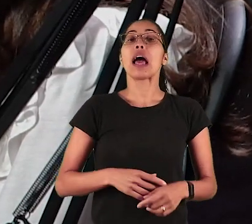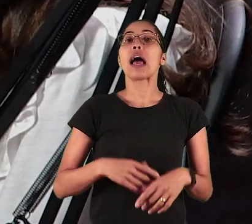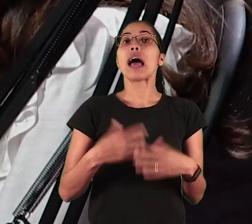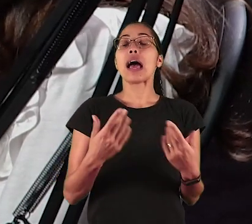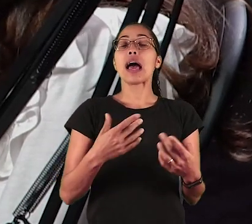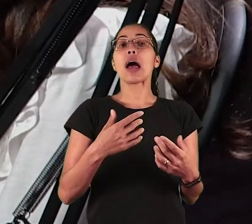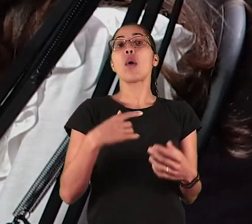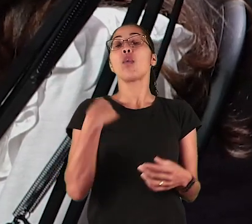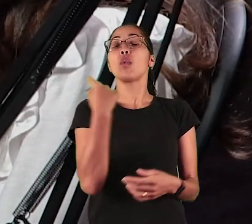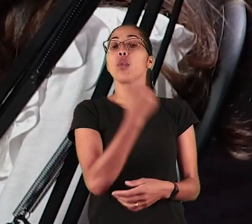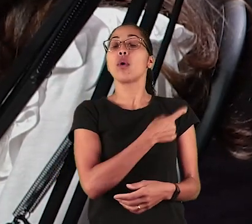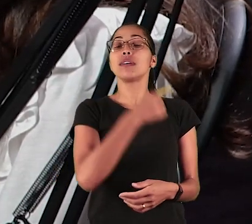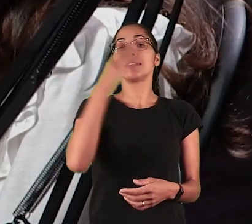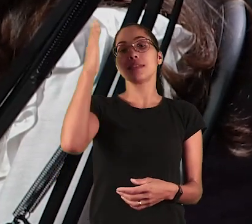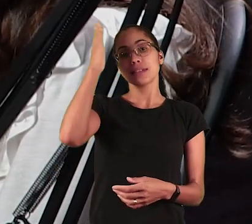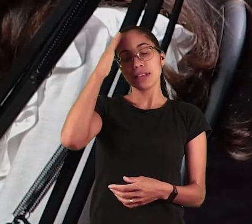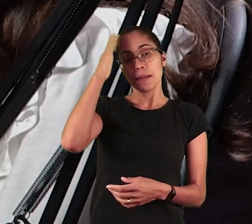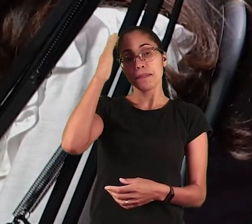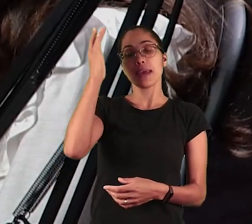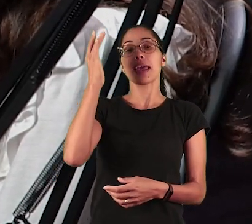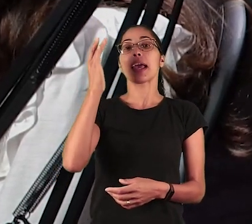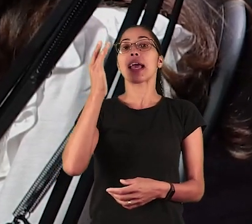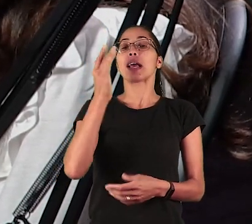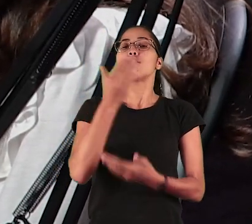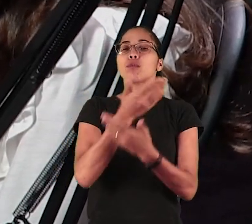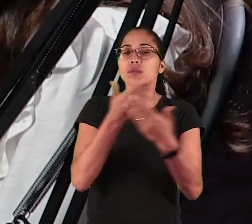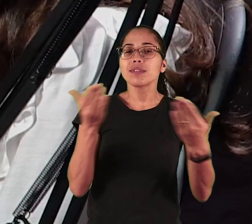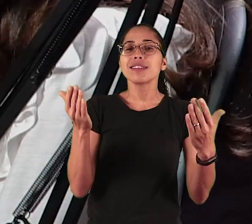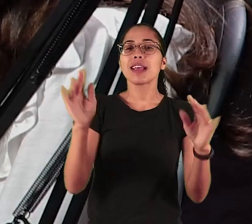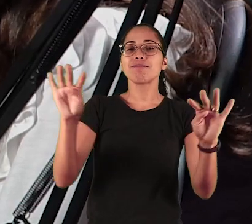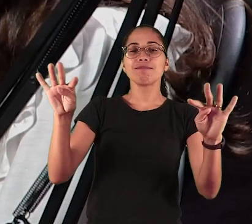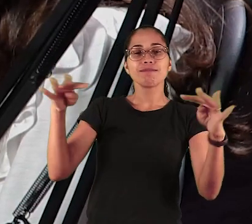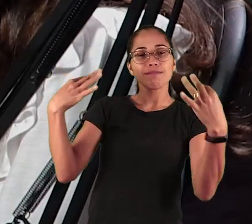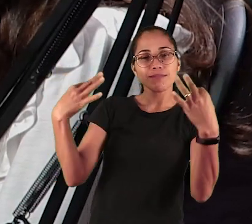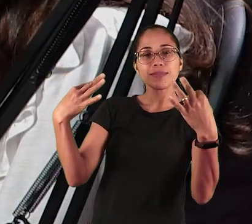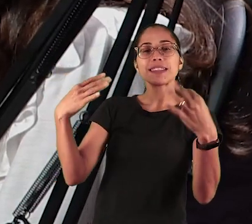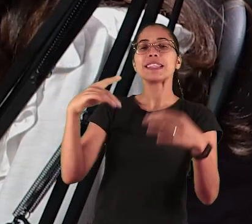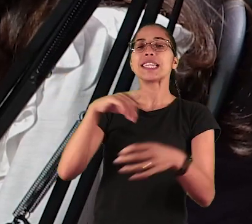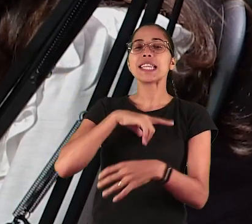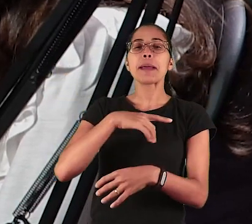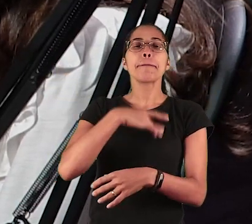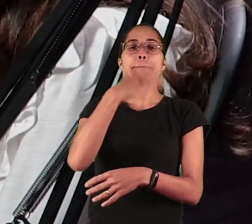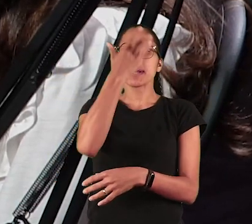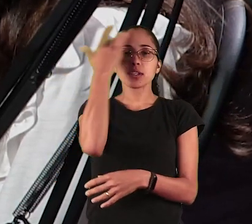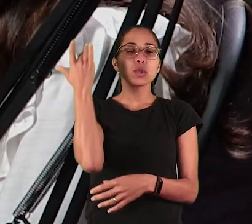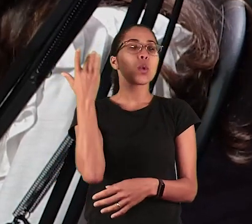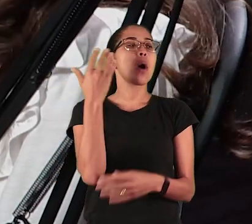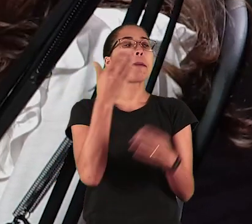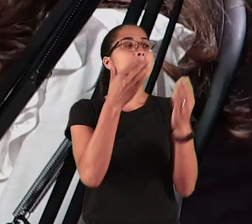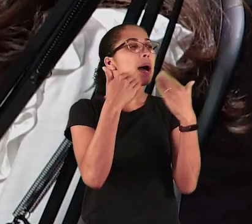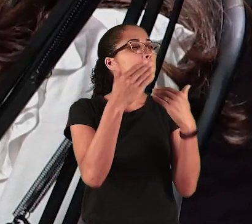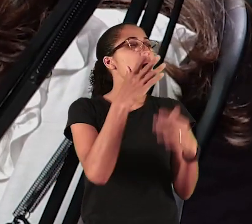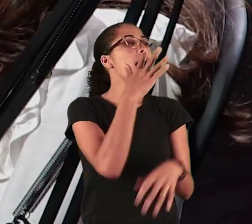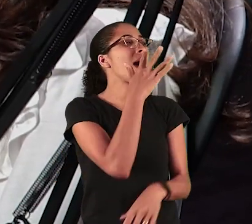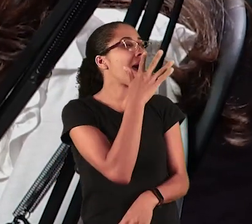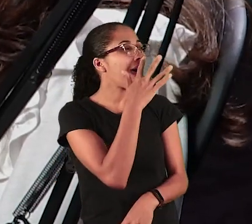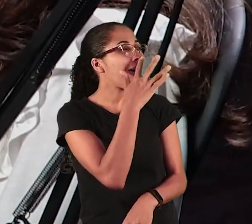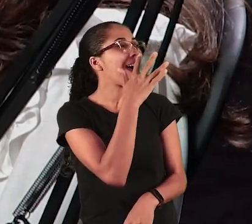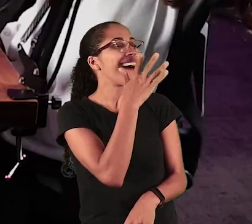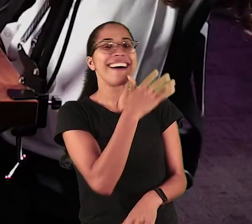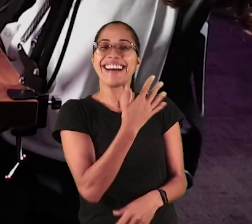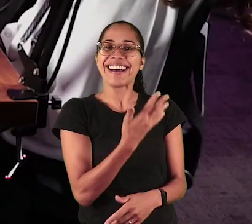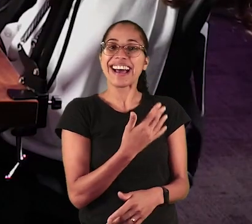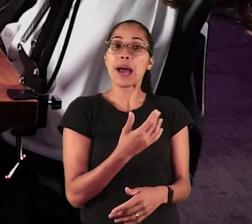né Todo mundo que tá assistindo a gente tem vários várias pessoas em quem elas possam se possam conversar etc muda muito jogo né